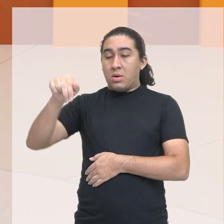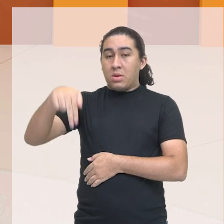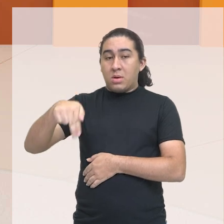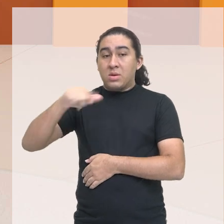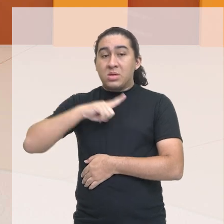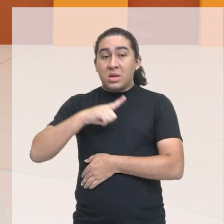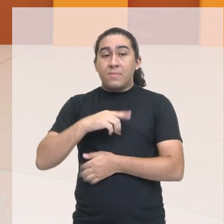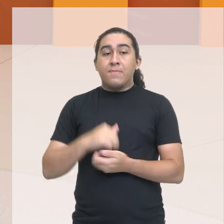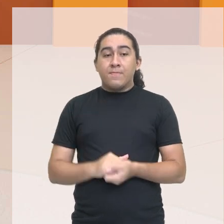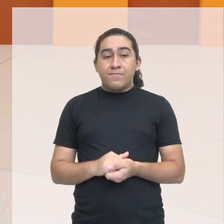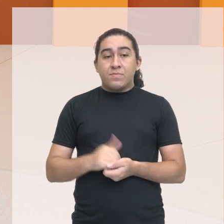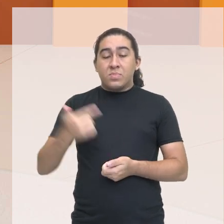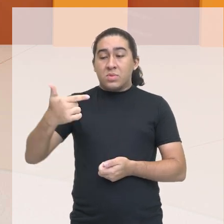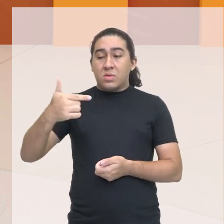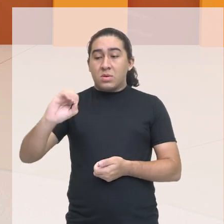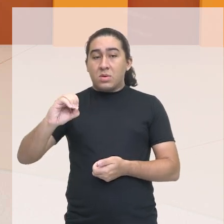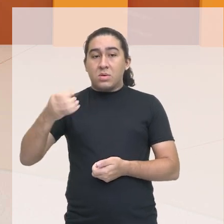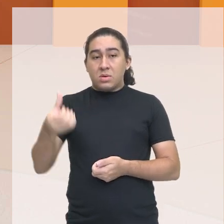vai entre